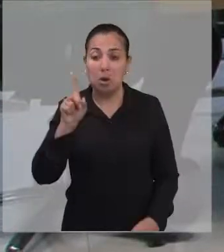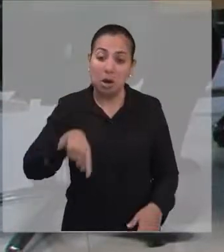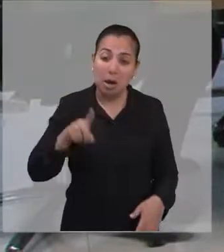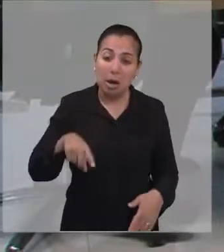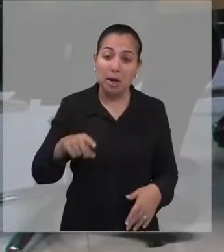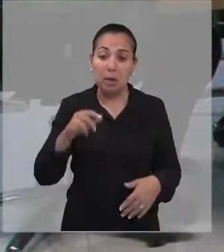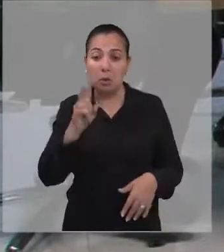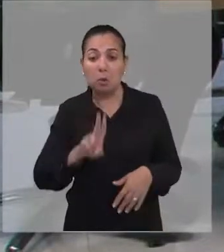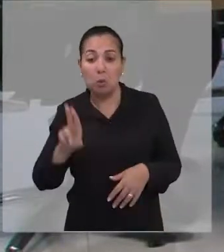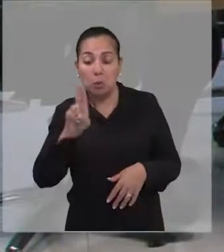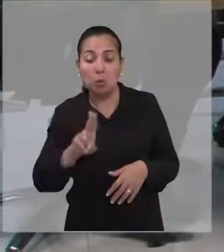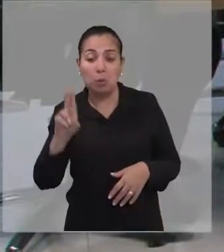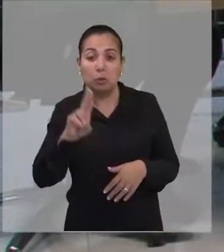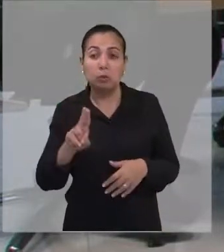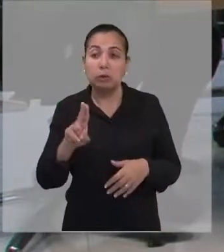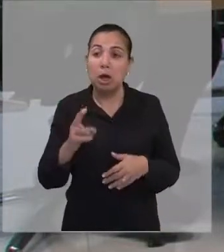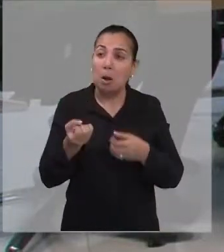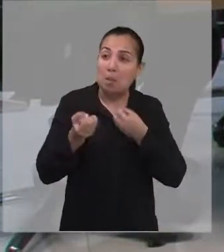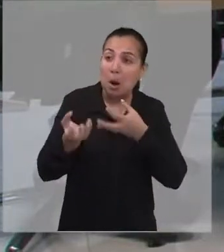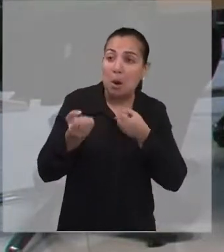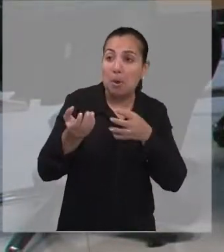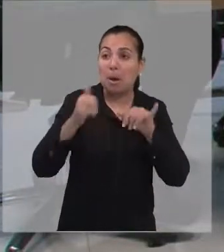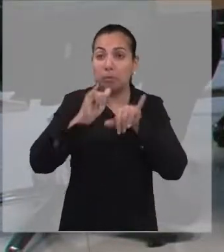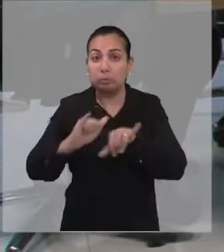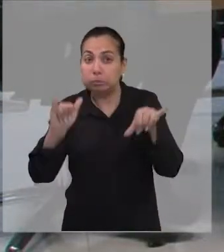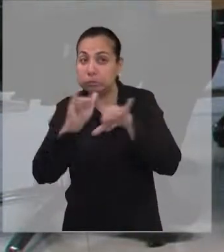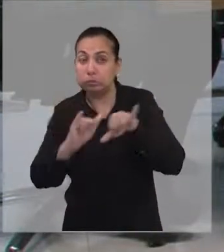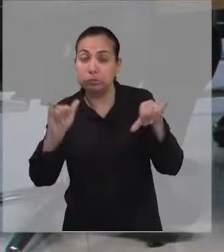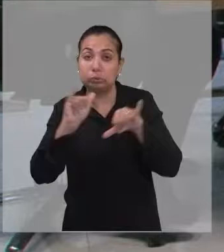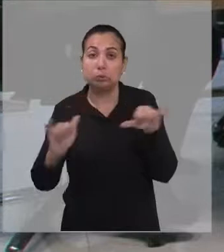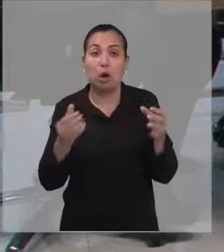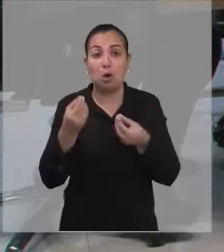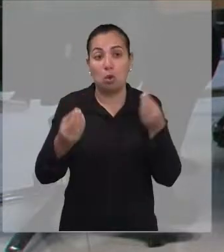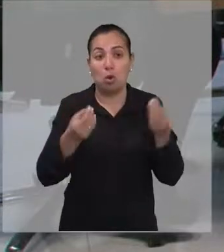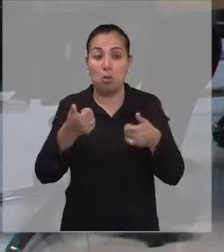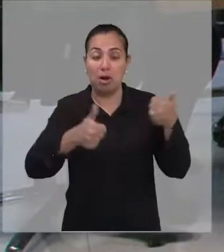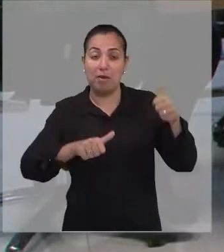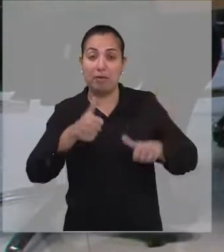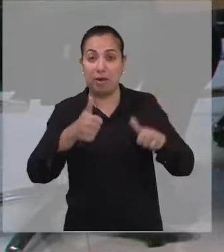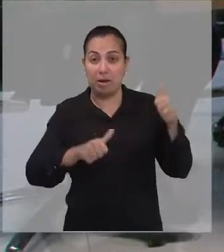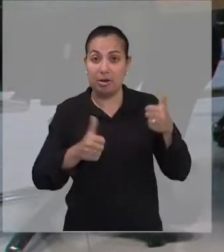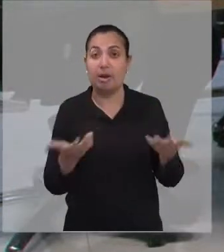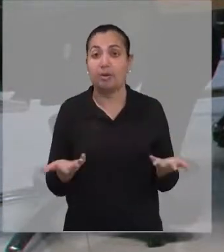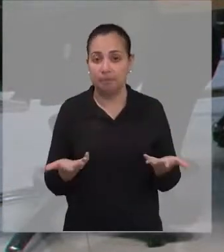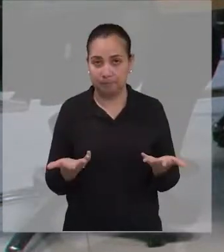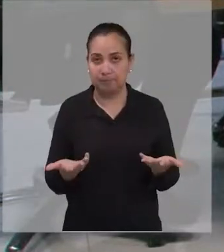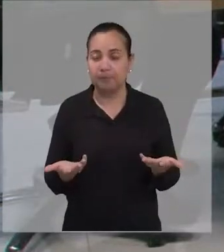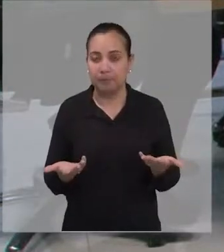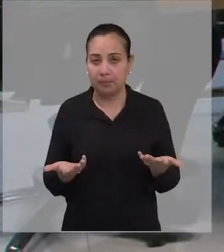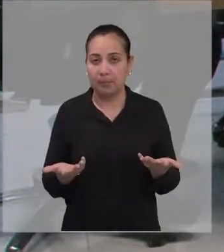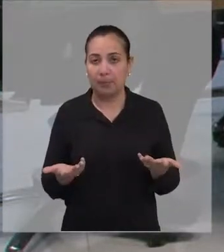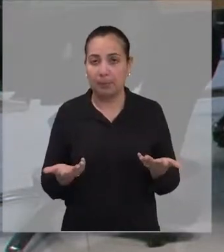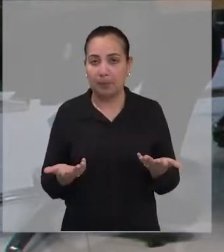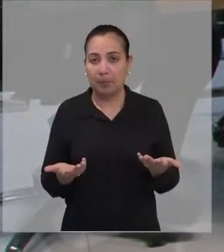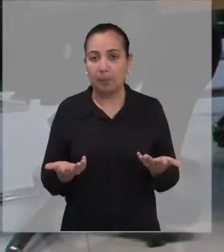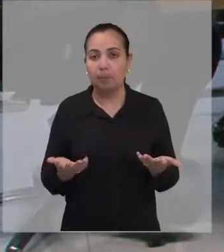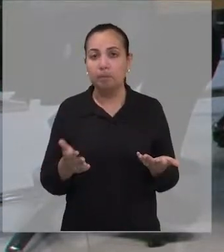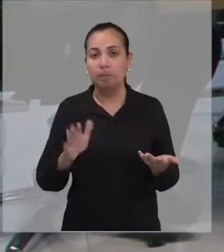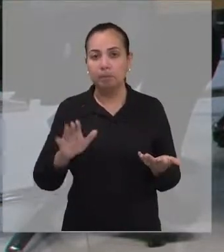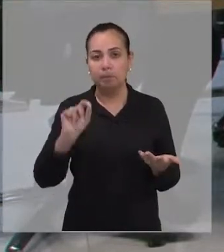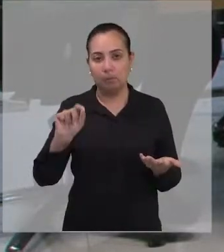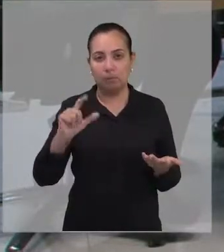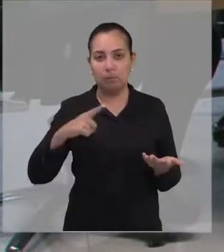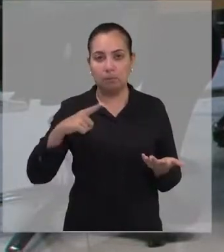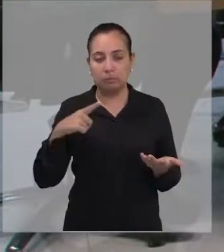processuais, ou ao que se revela nos processos. Por outro lado... Ainda que tenha como alvo impedir